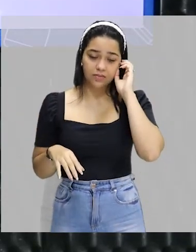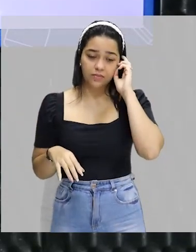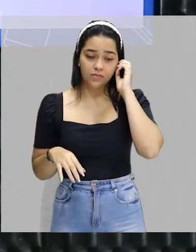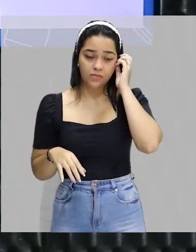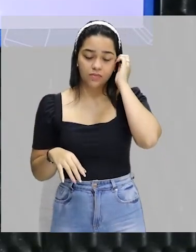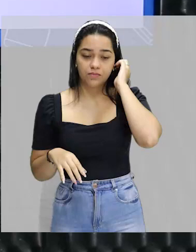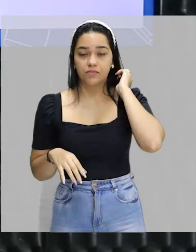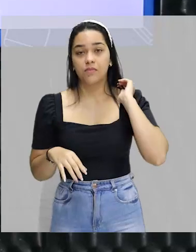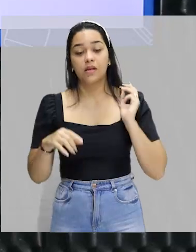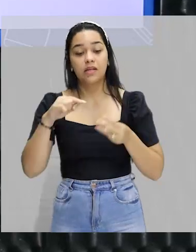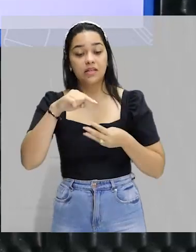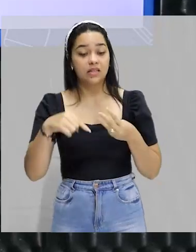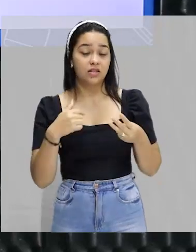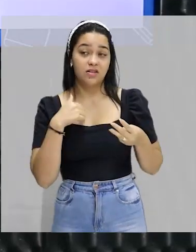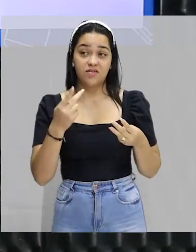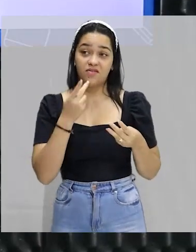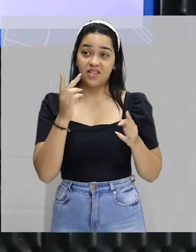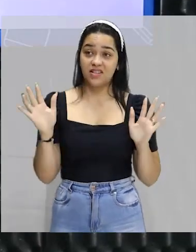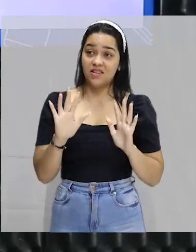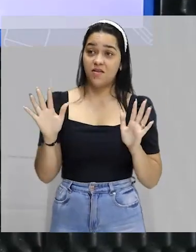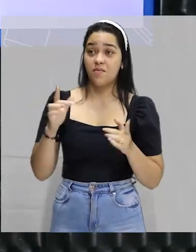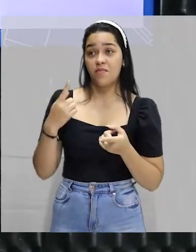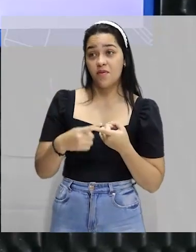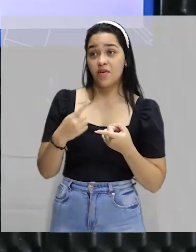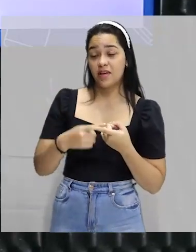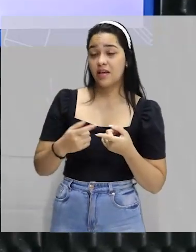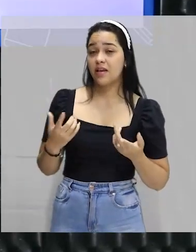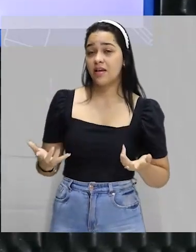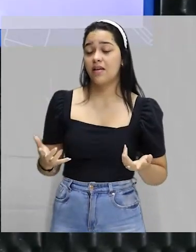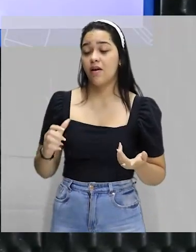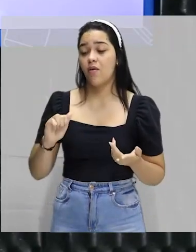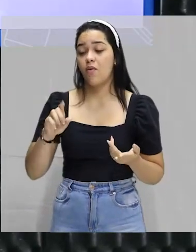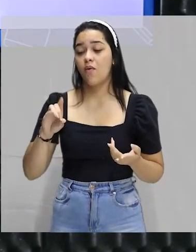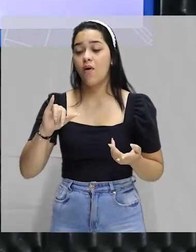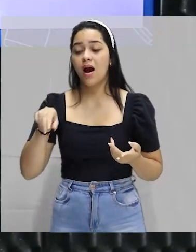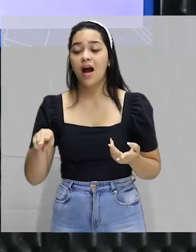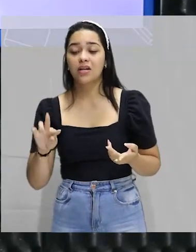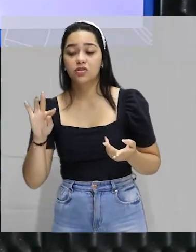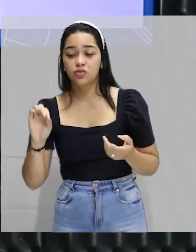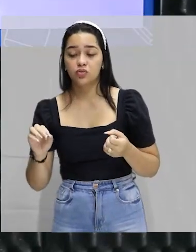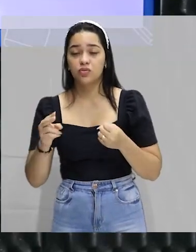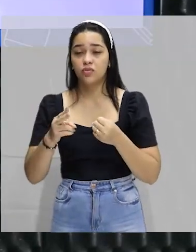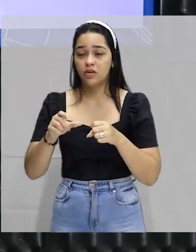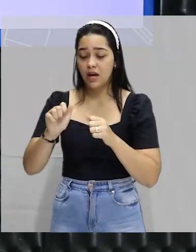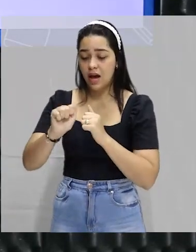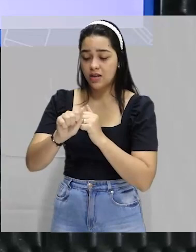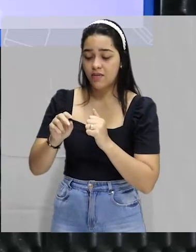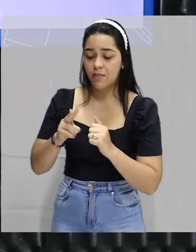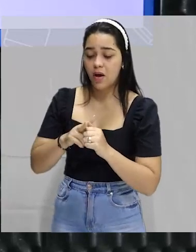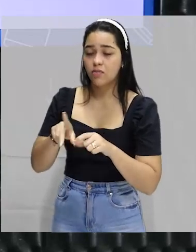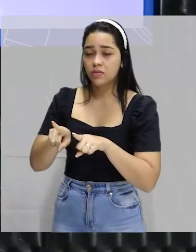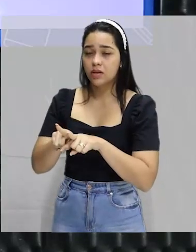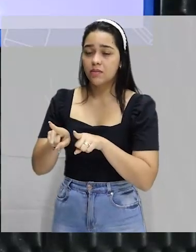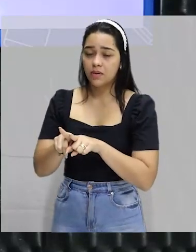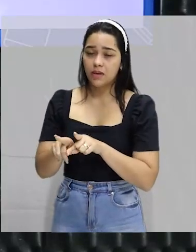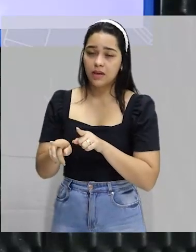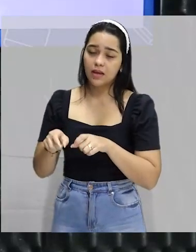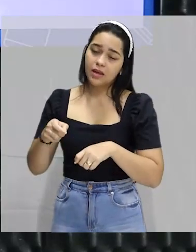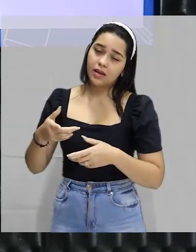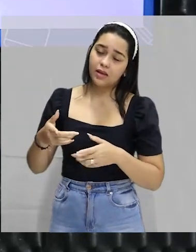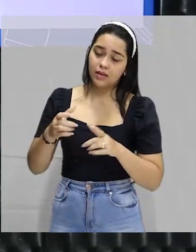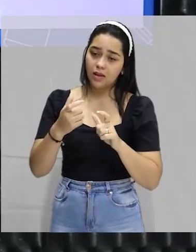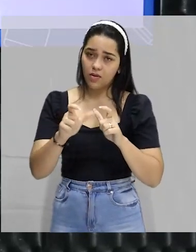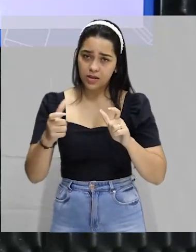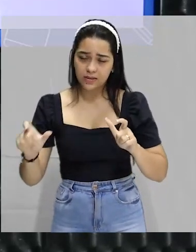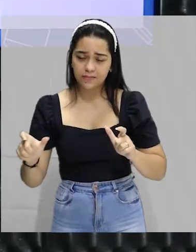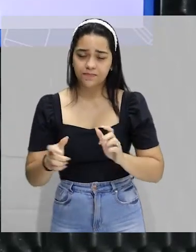Uma dessas três aqui, eu não vou falar nada de adjunto adnominal, porque o adjunto adverbial também acompanha lá na hora da